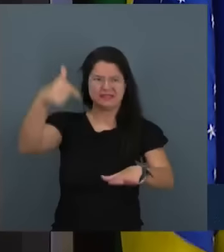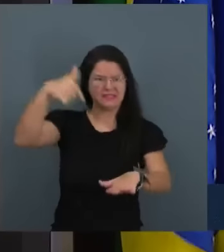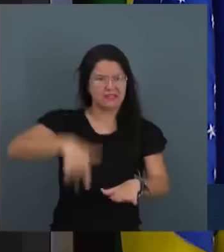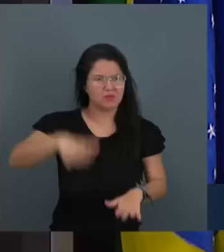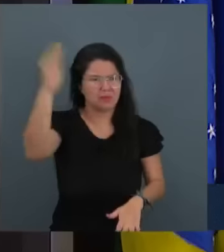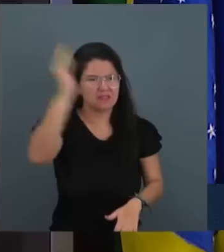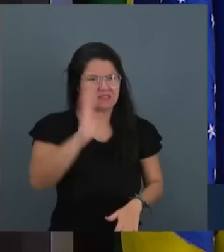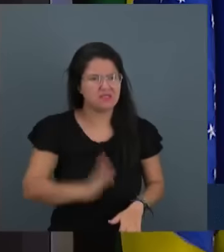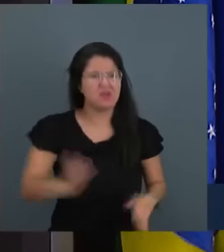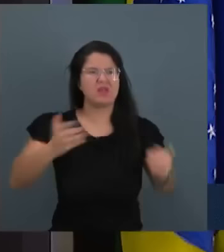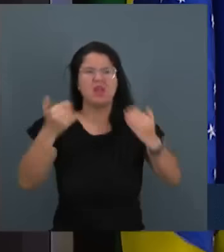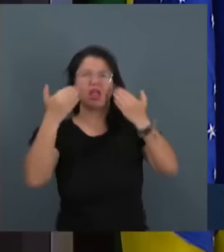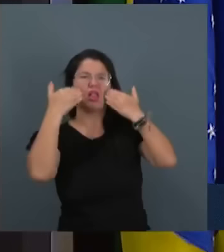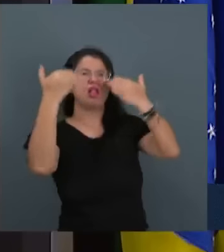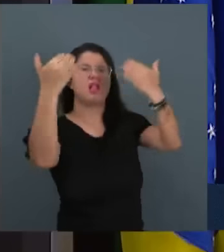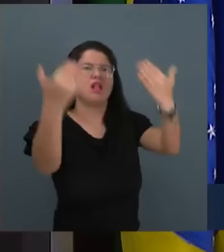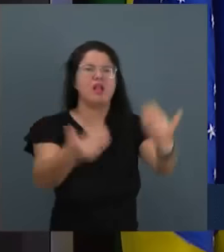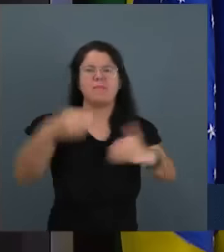Senhor presidente,